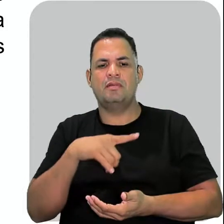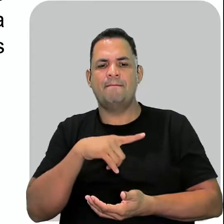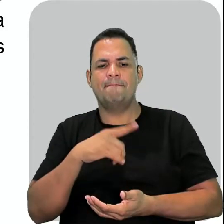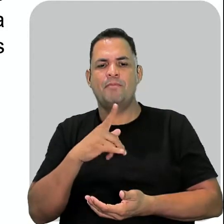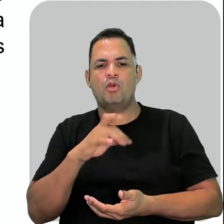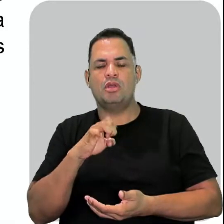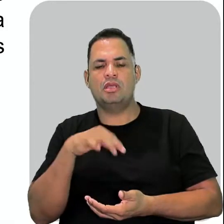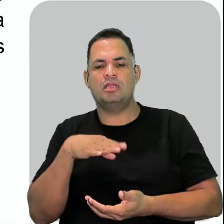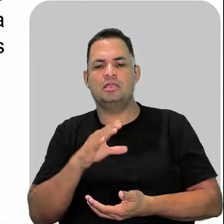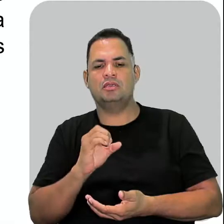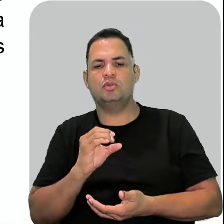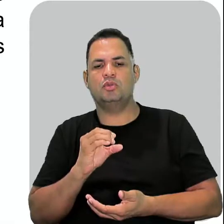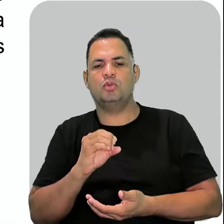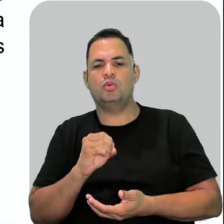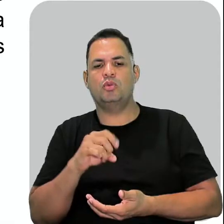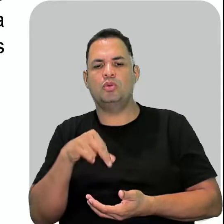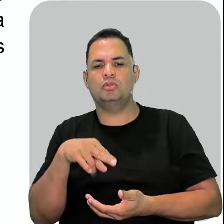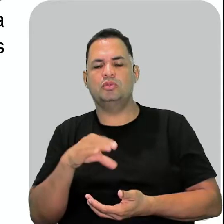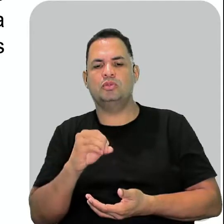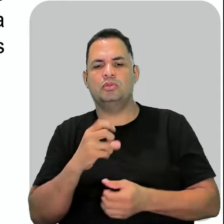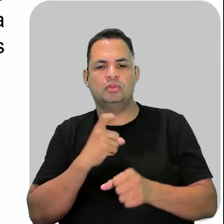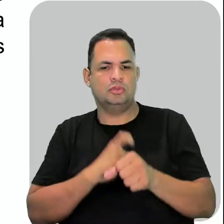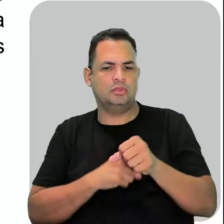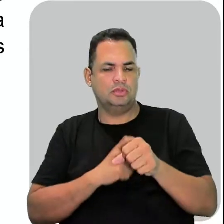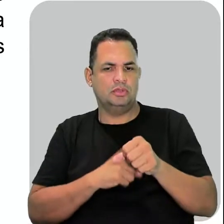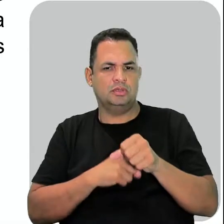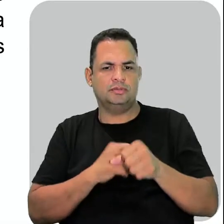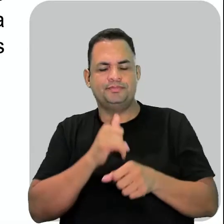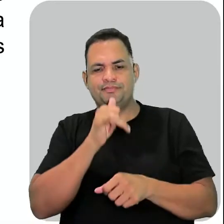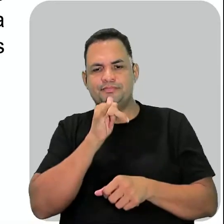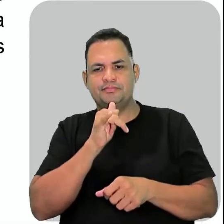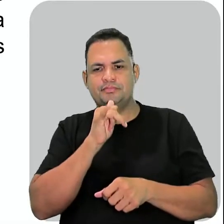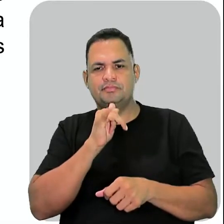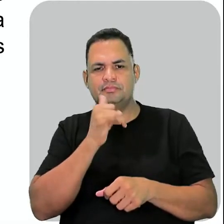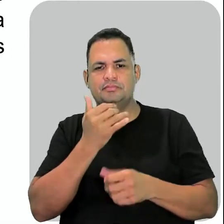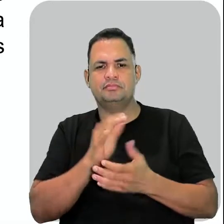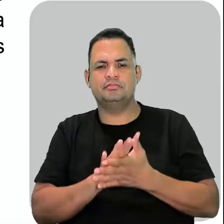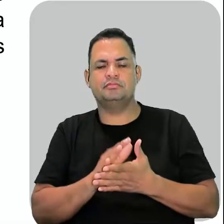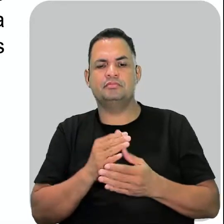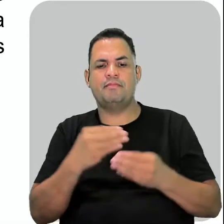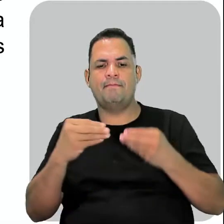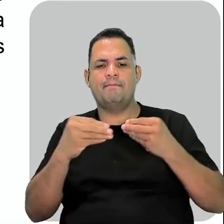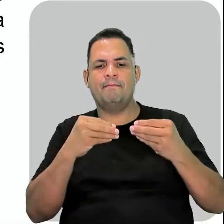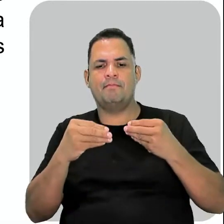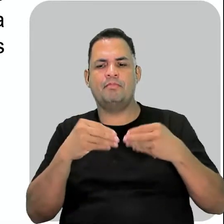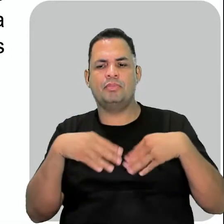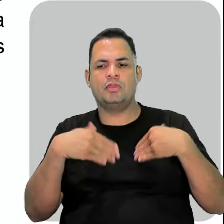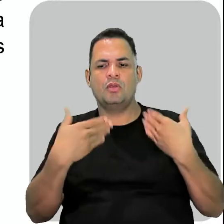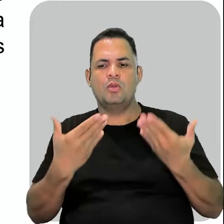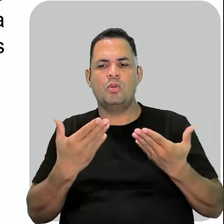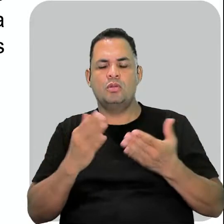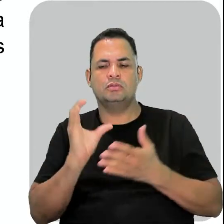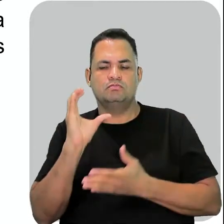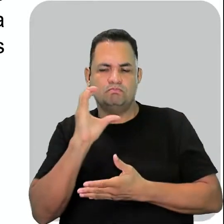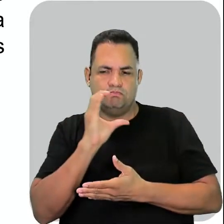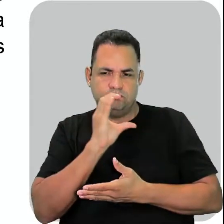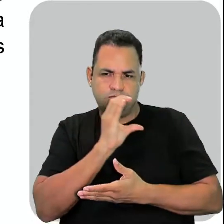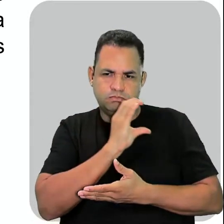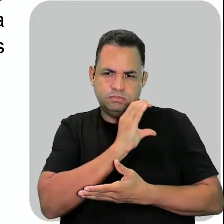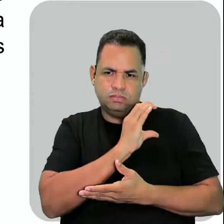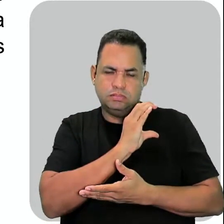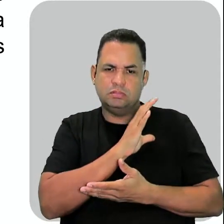o poliuretano rígido, que é um exemplo desses plásticos que, quando são aquecidos,